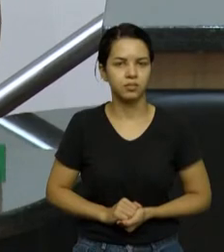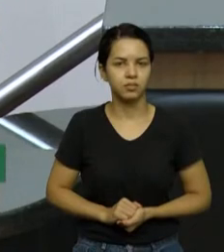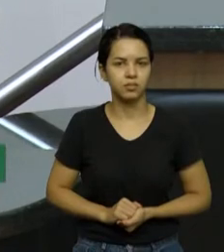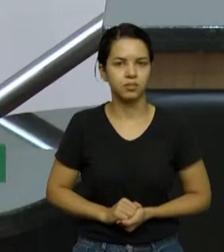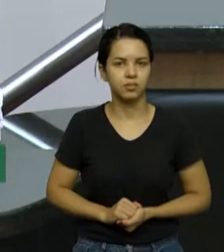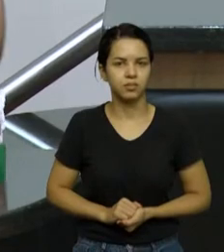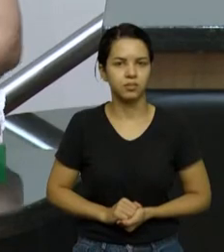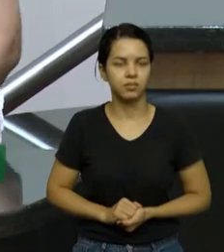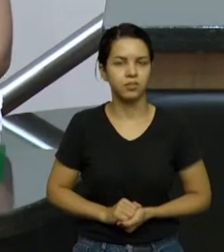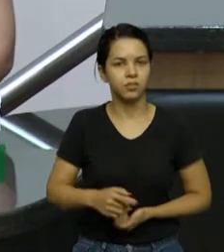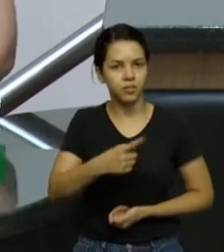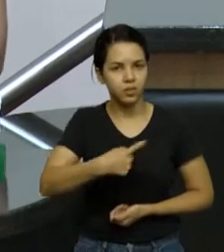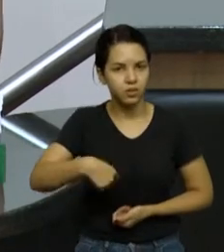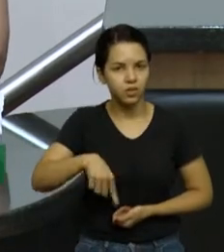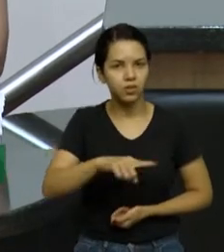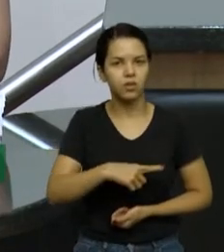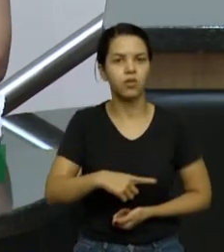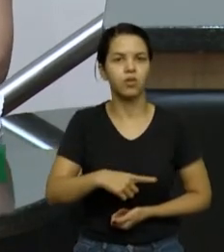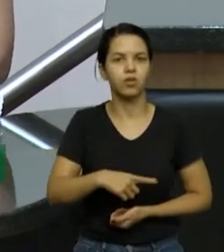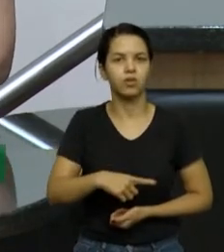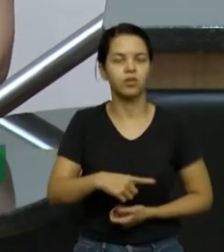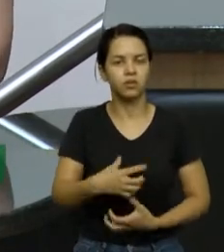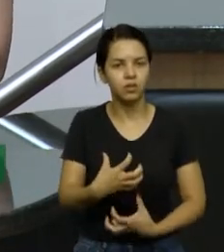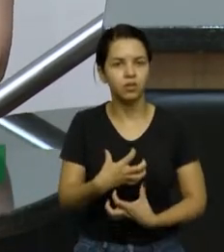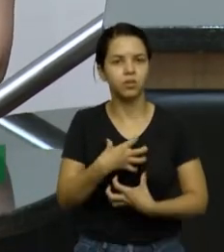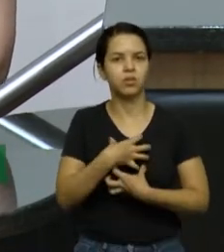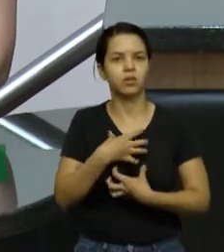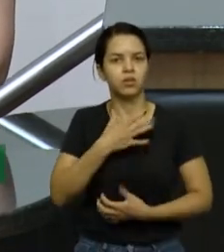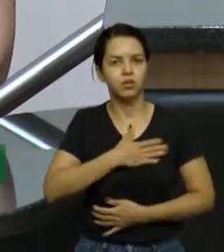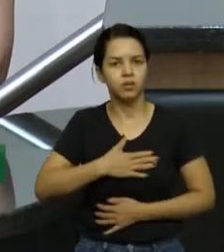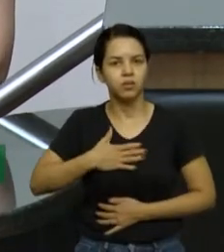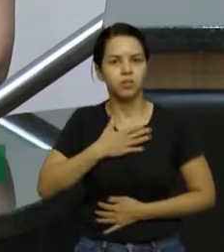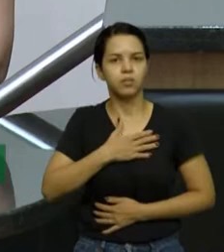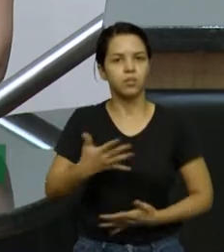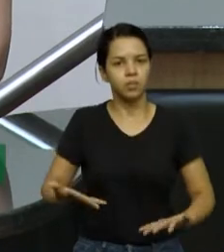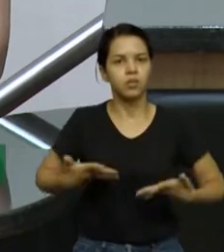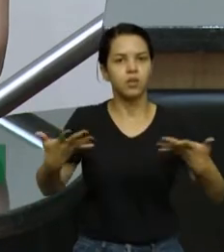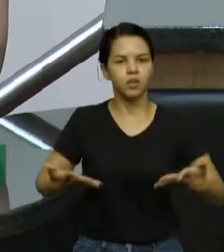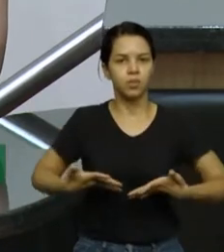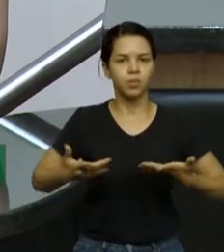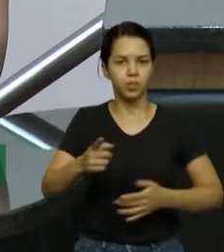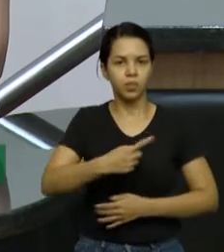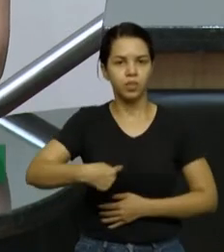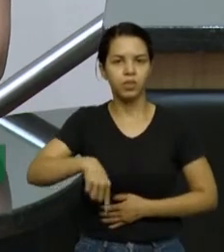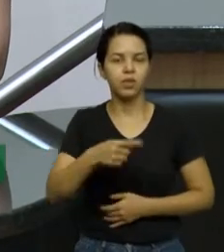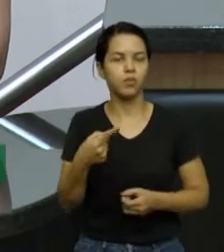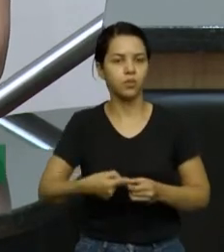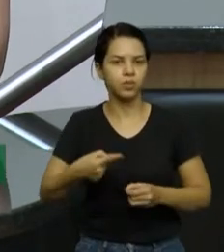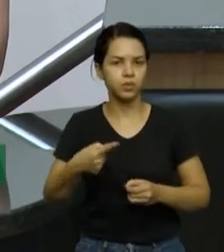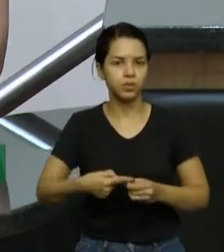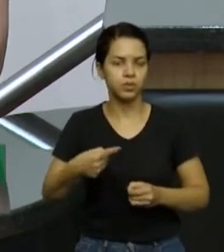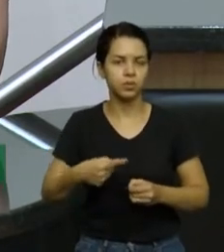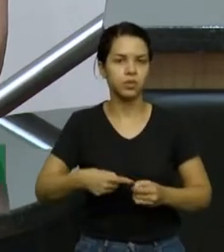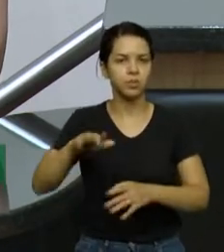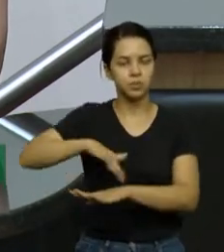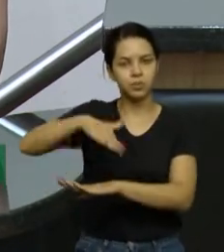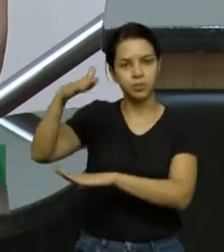Assim a gente vem, como eu falei, é uma satisfação e uma alegria. Nós somos um município do Planalto Sul Catarinense,